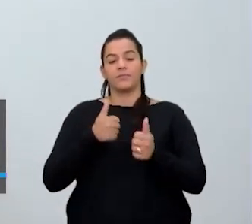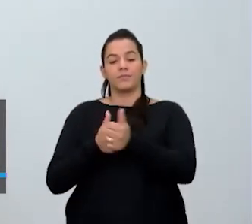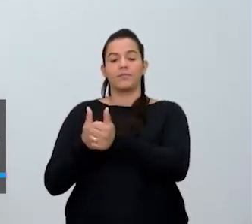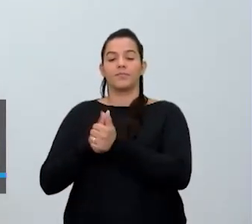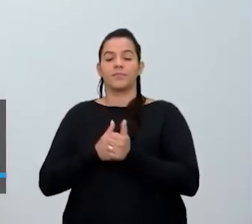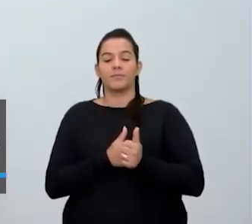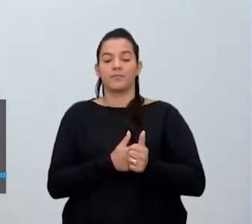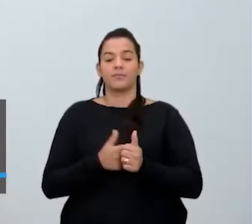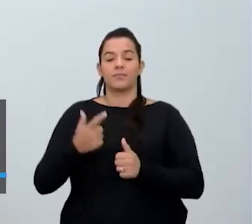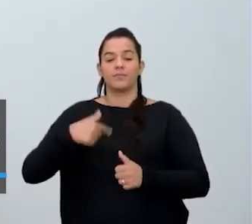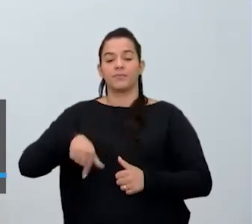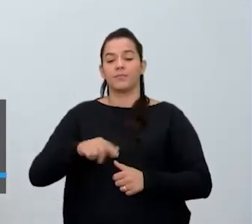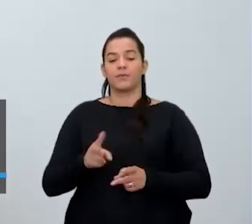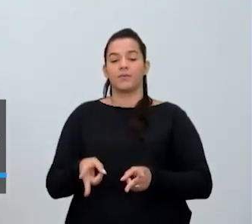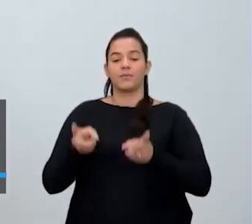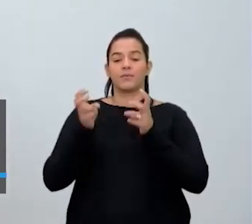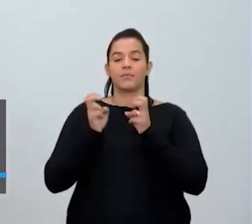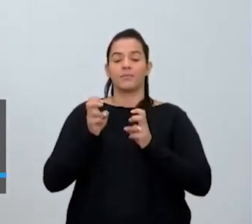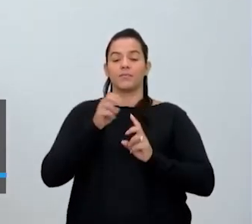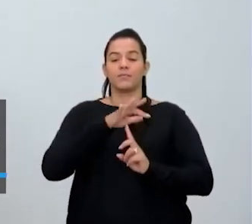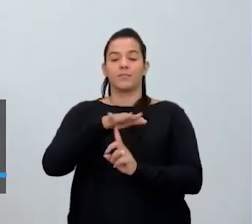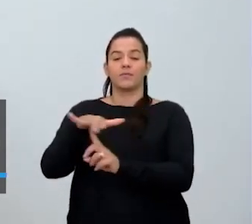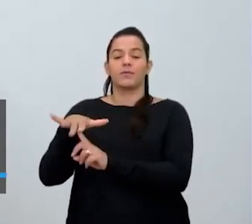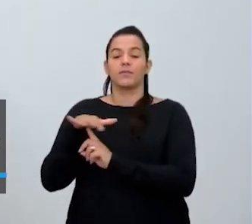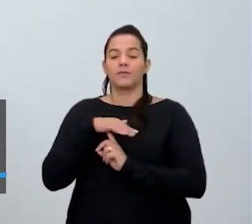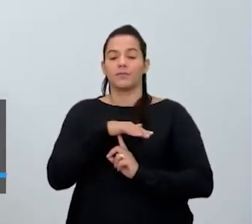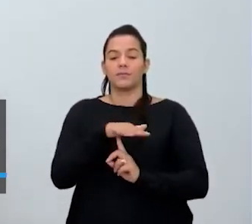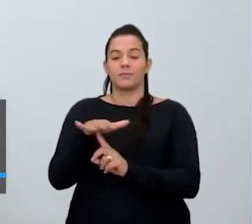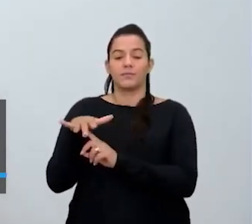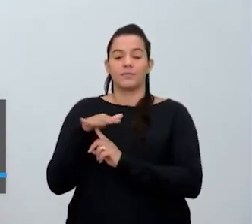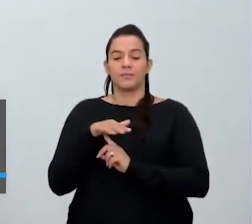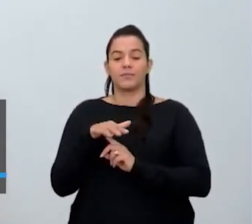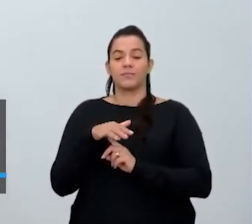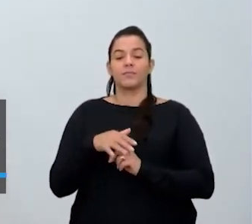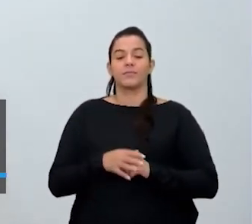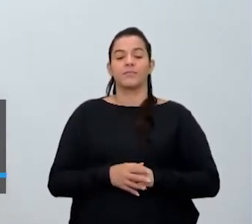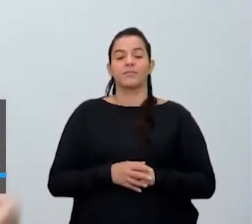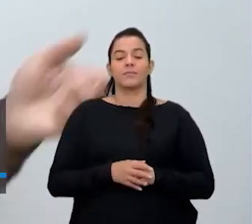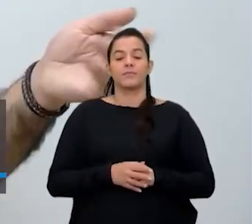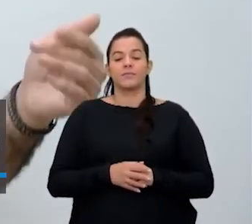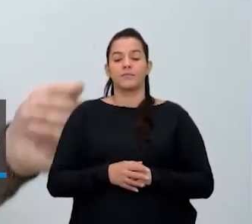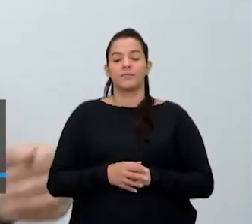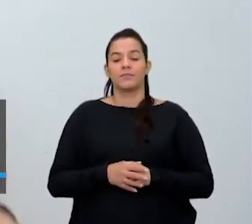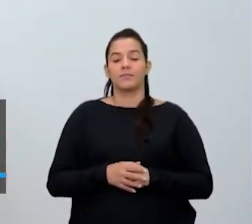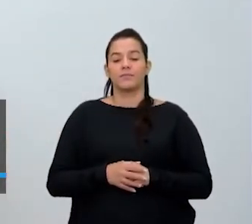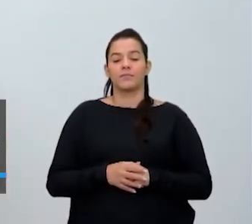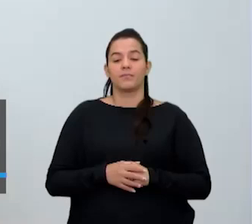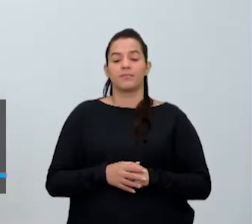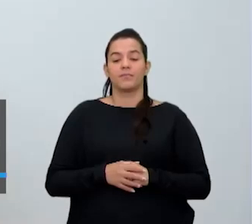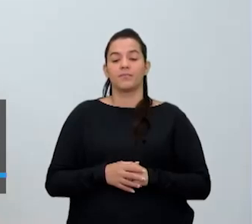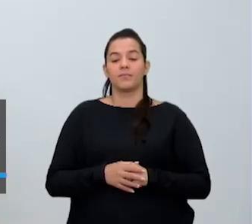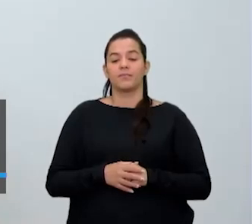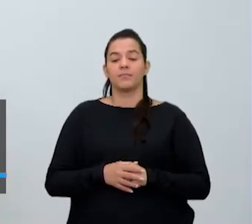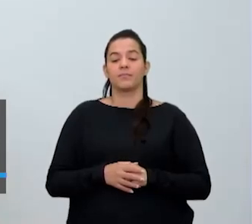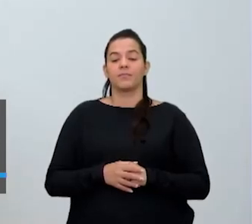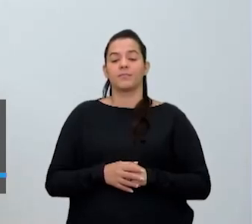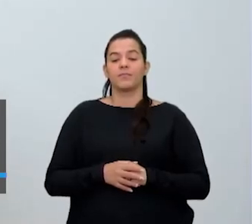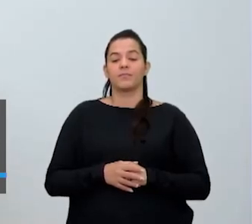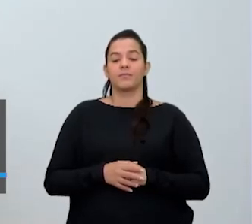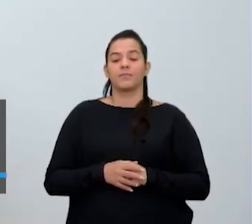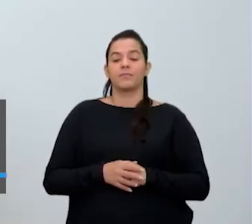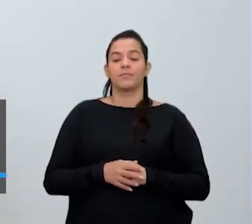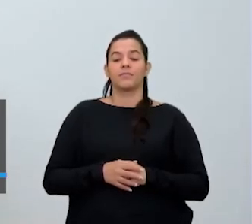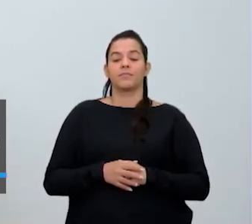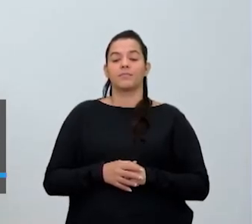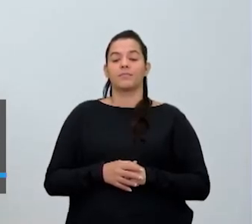começou a perceber que há um comércio de ambulantes, né? E acho que você deve ter a mesma questão que